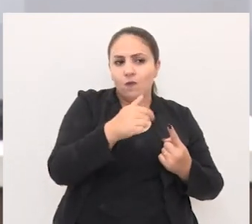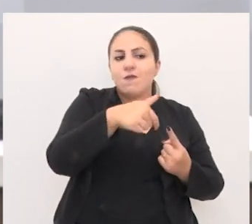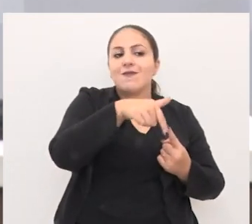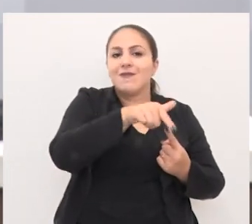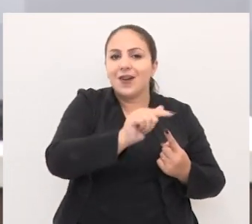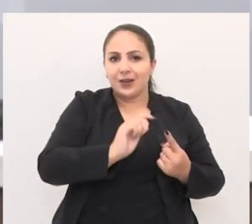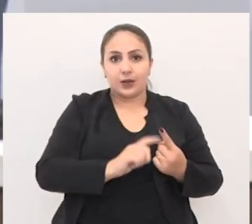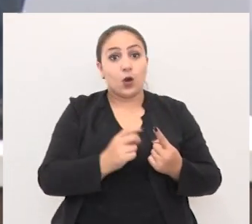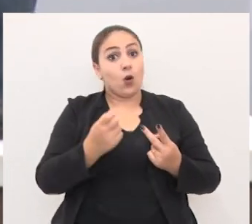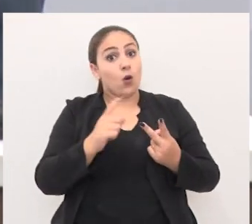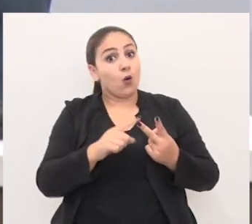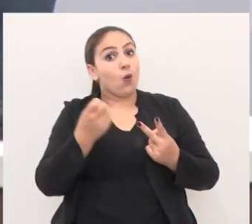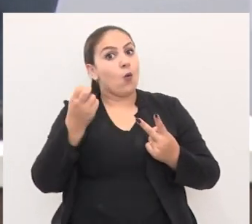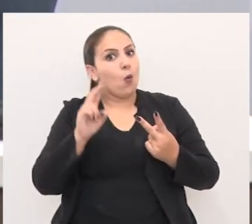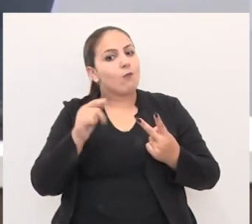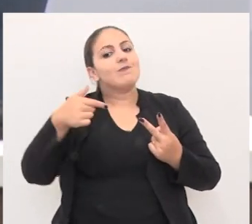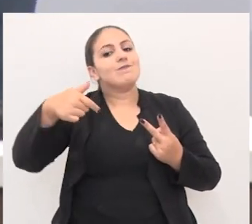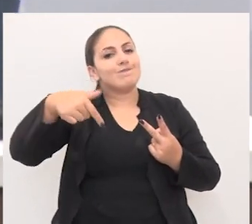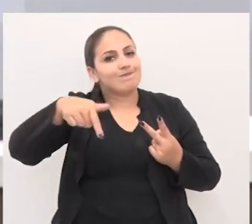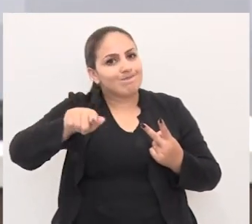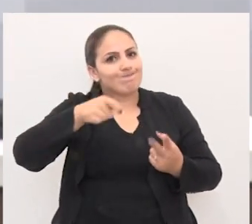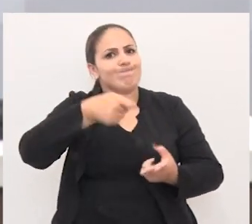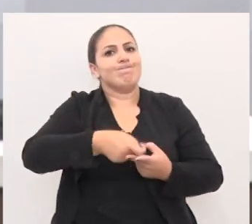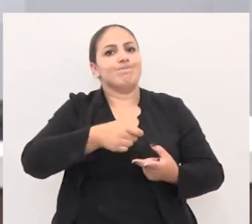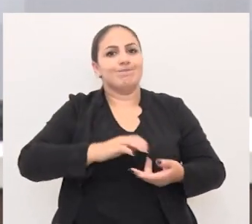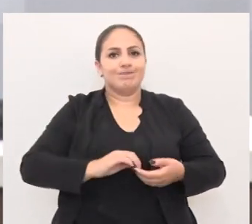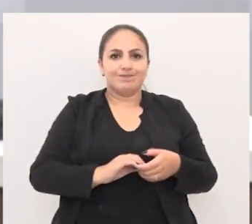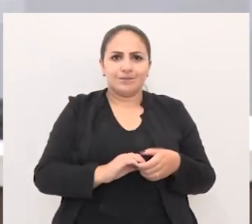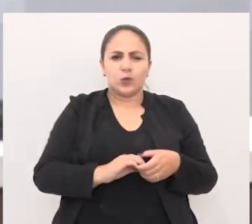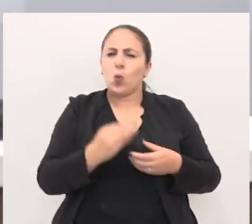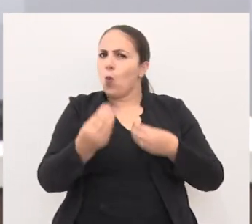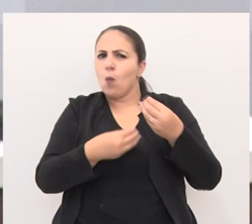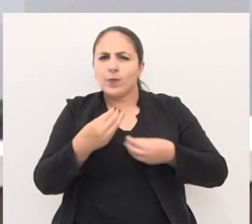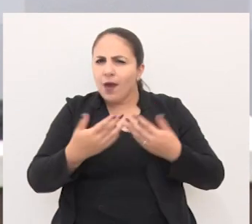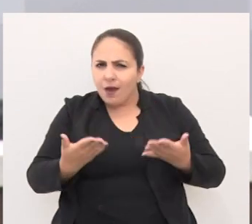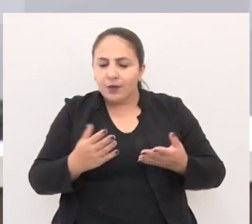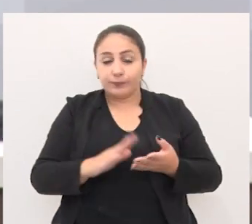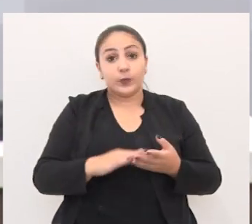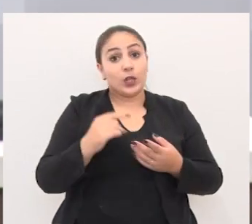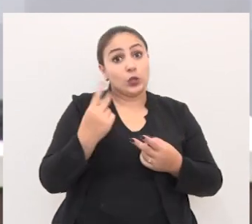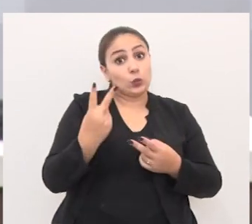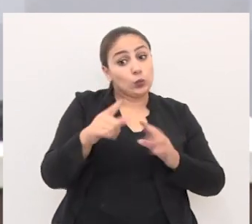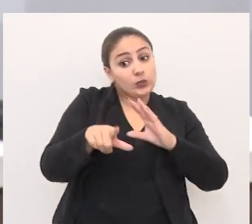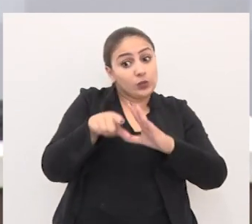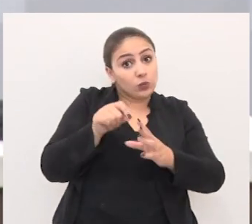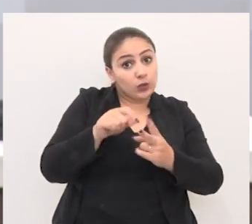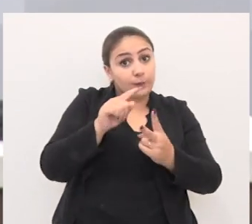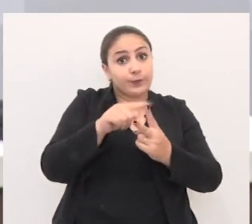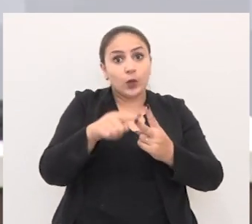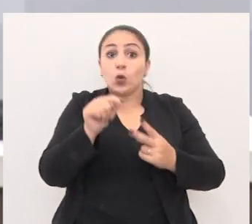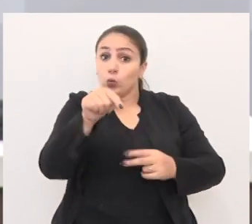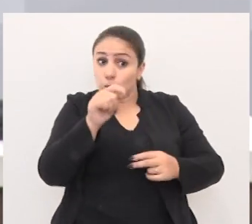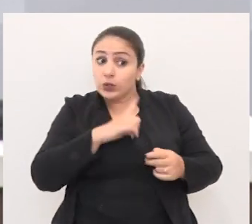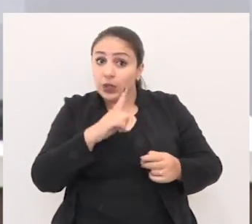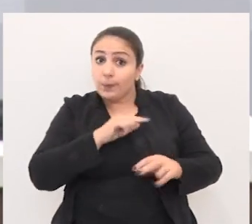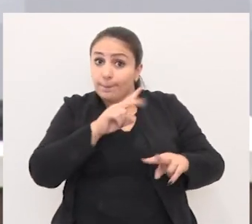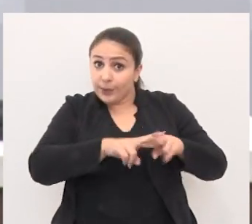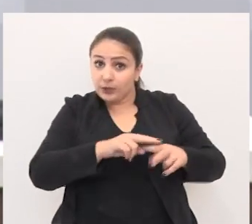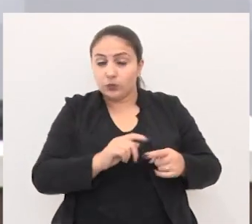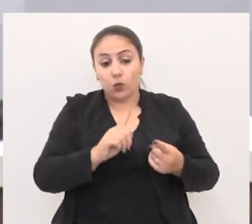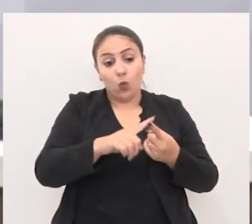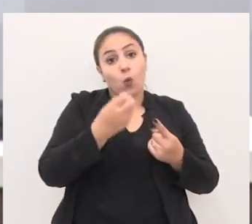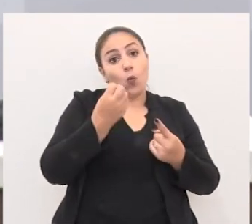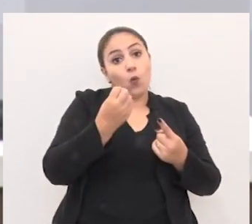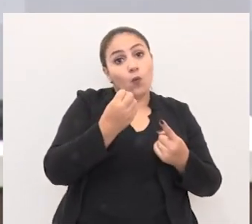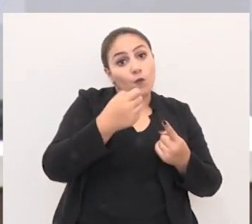vai, ou você vai. Como é que é, inspetor? Tem duas opções para ti. Tu está condenado e tu está com mandado de prisão. Tu vai